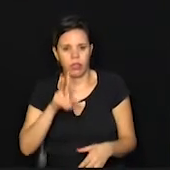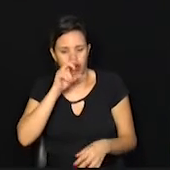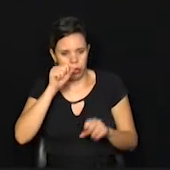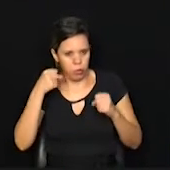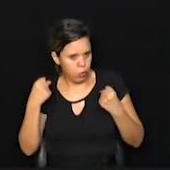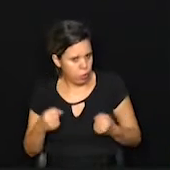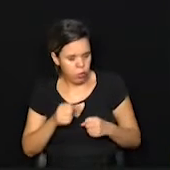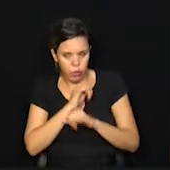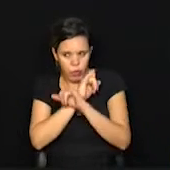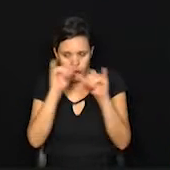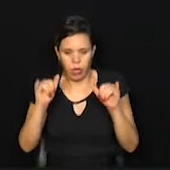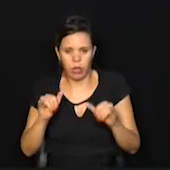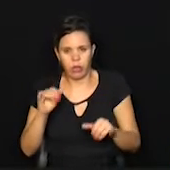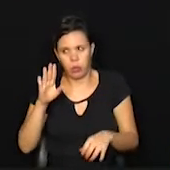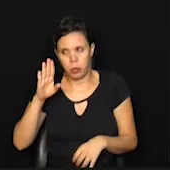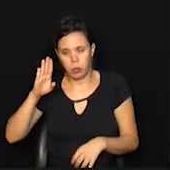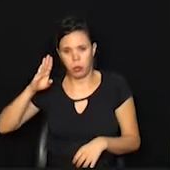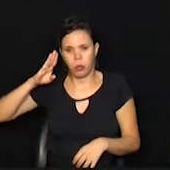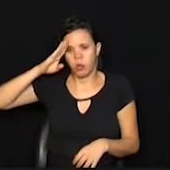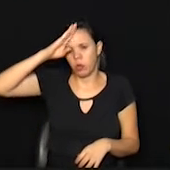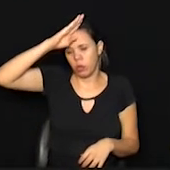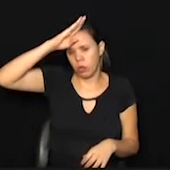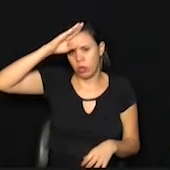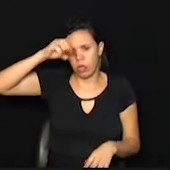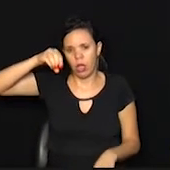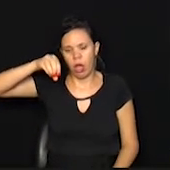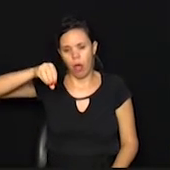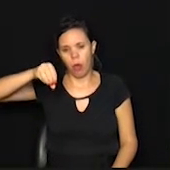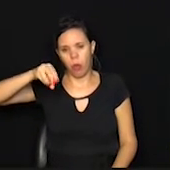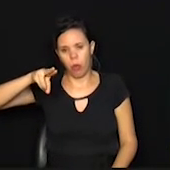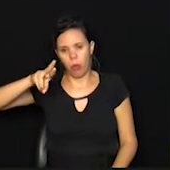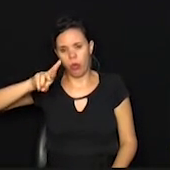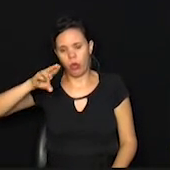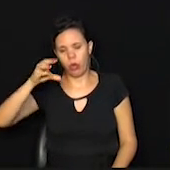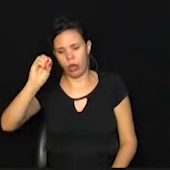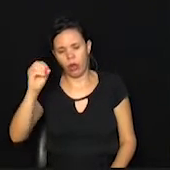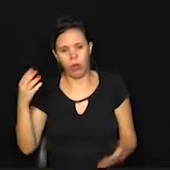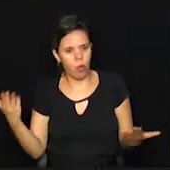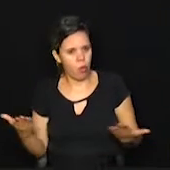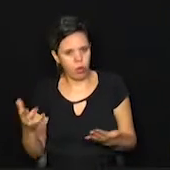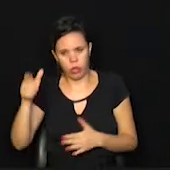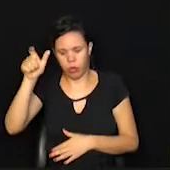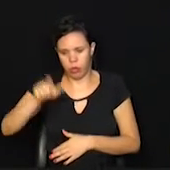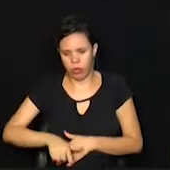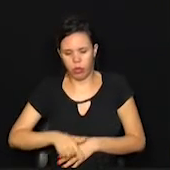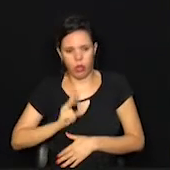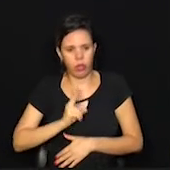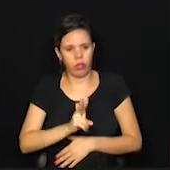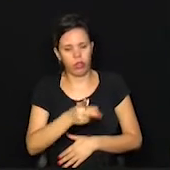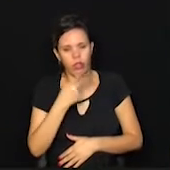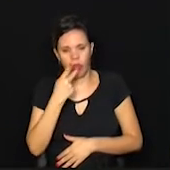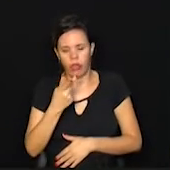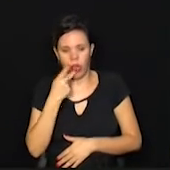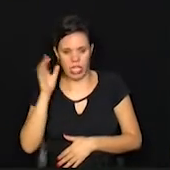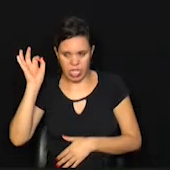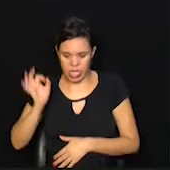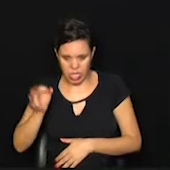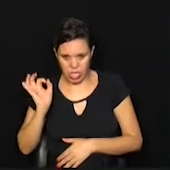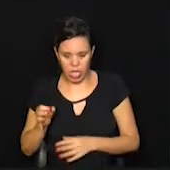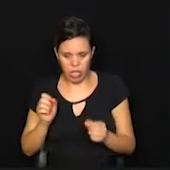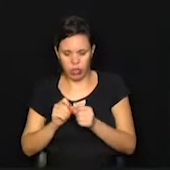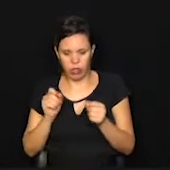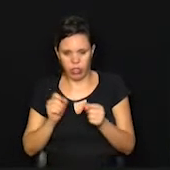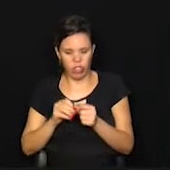a gente precisa dizer para esse bolsonaro para esse Mourão peças figuras que hoje continuam dizendo que foi certo fazer